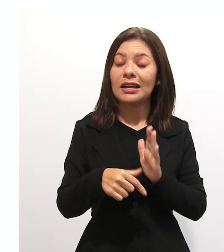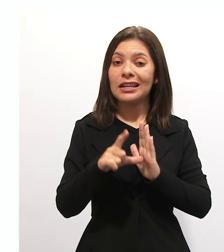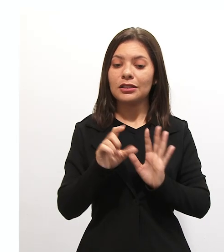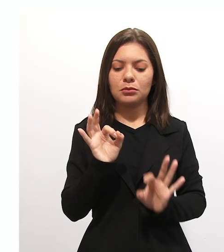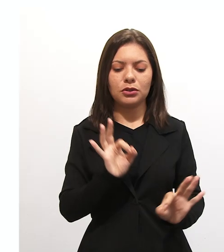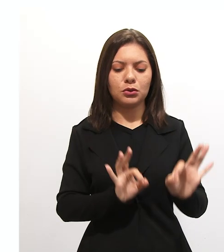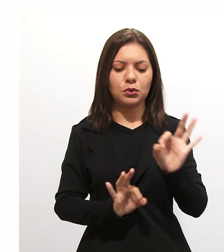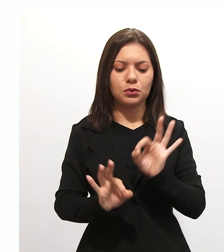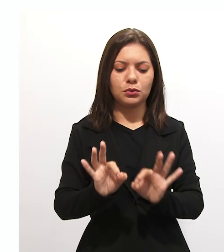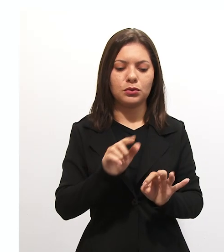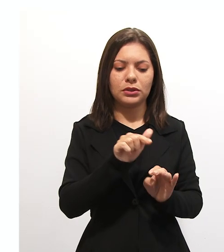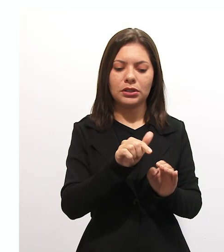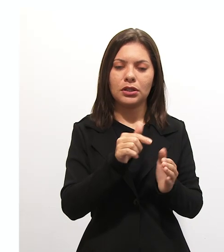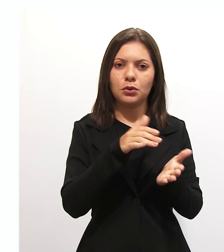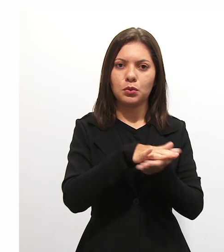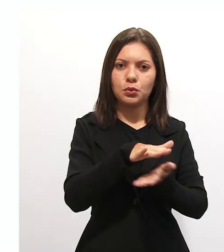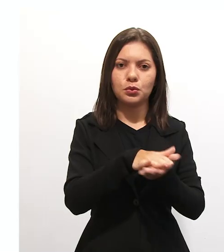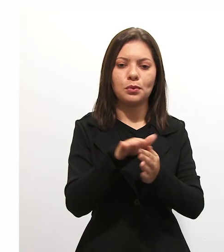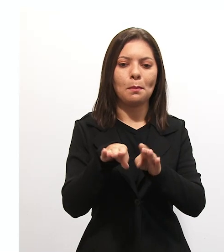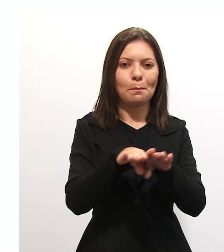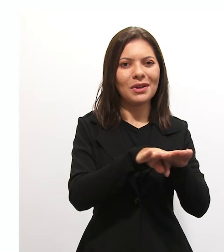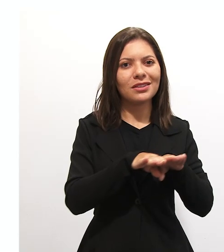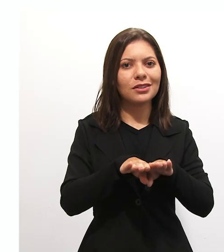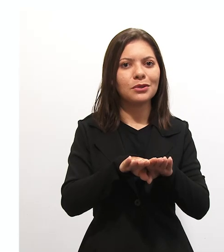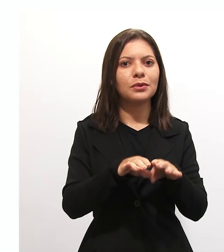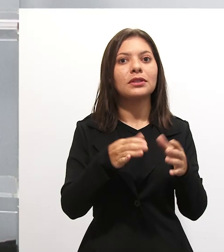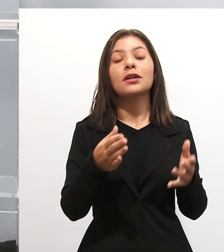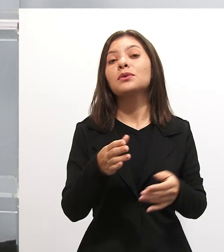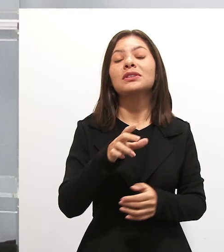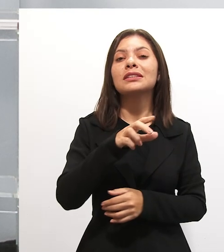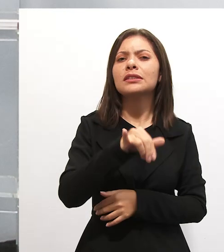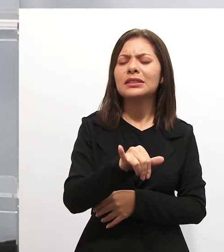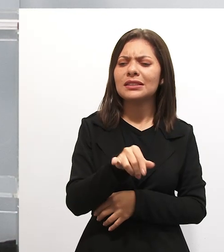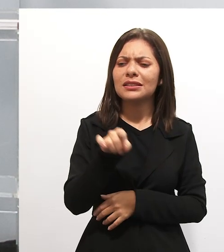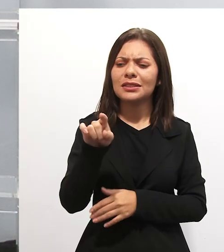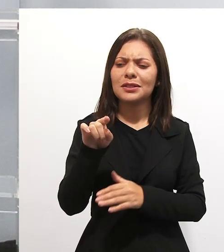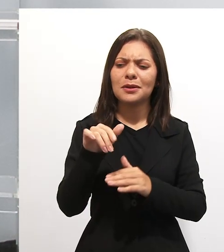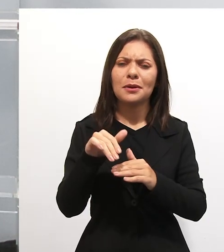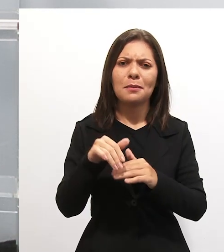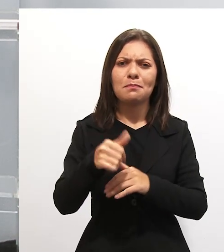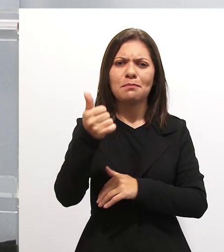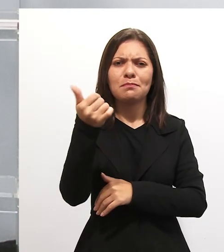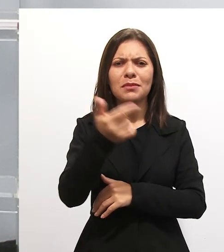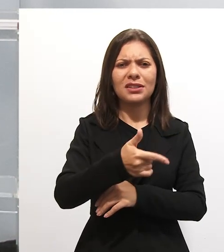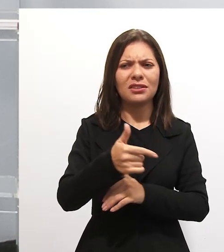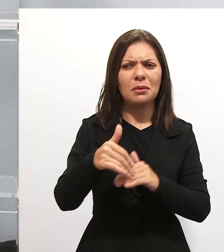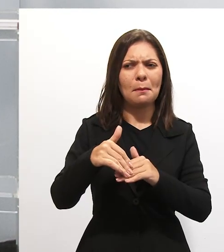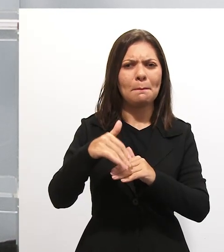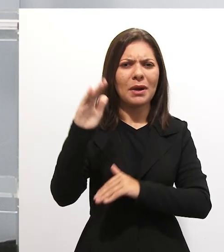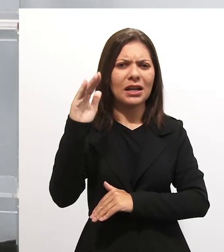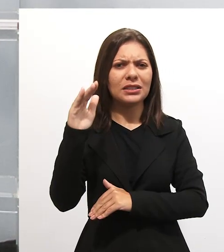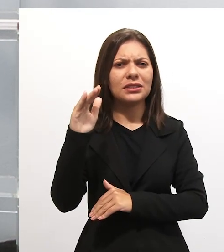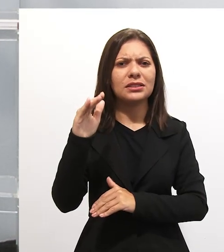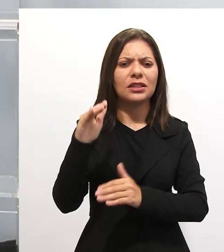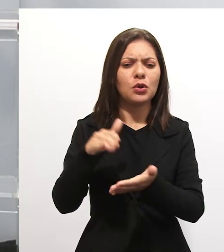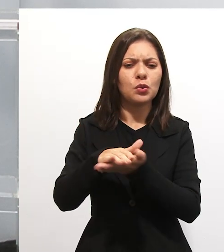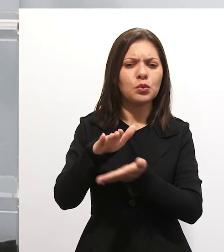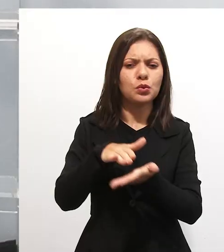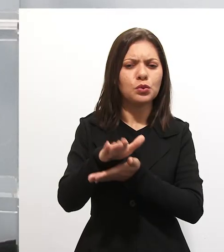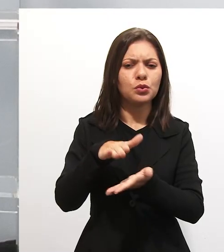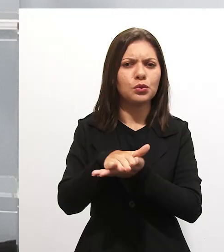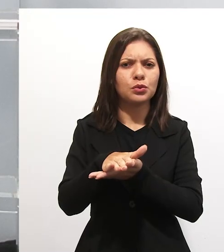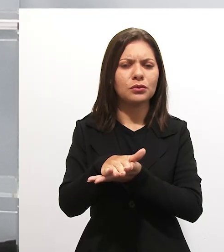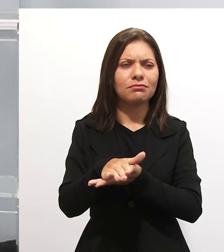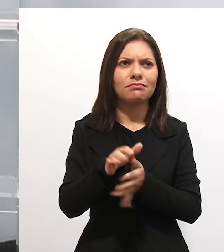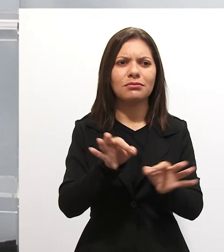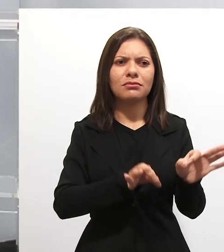se de fato aconteceu que na prática ali a gente teve mais custo do que aquele que a gente planejou, a